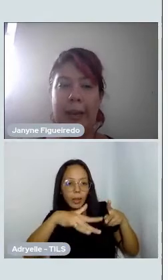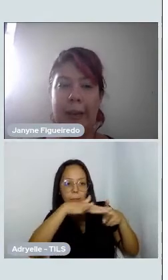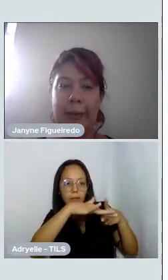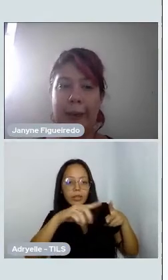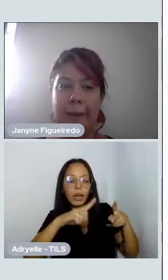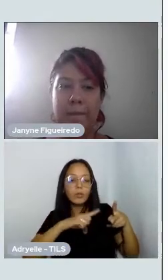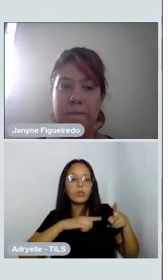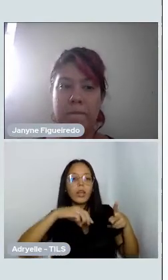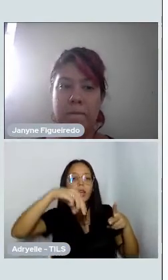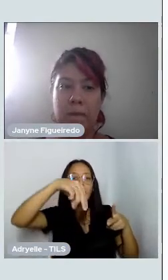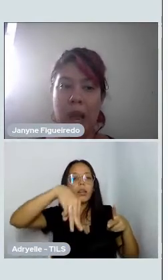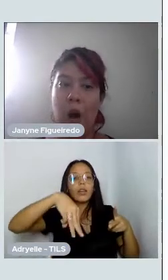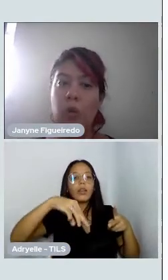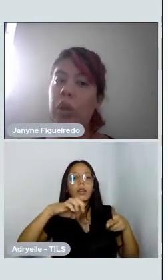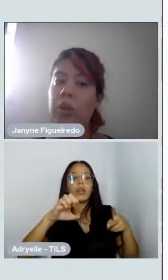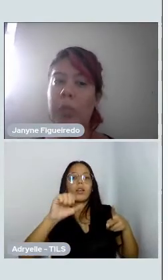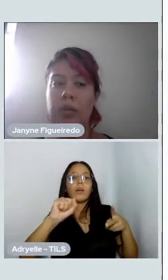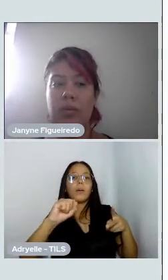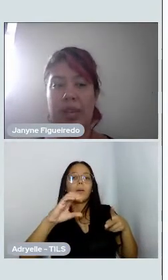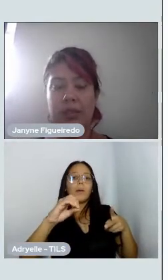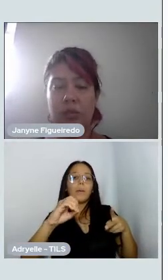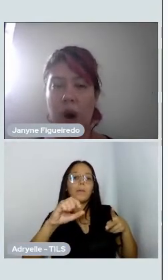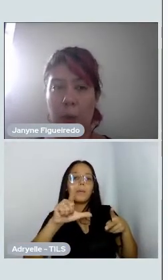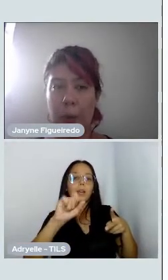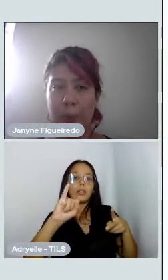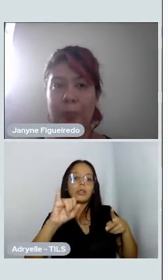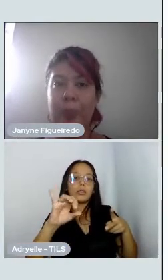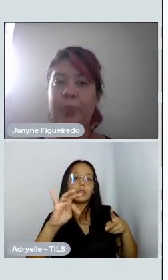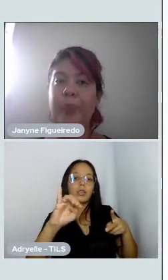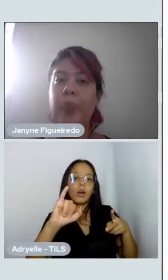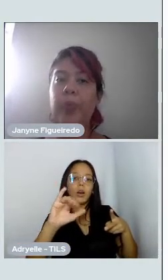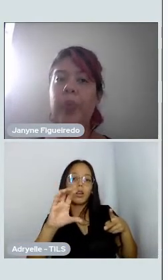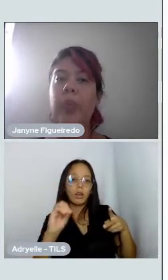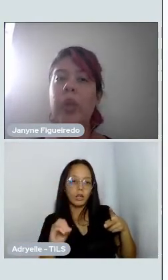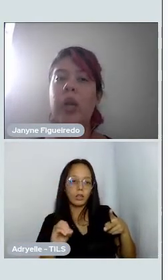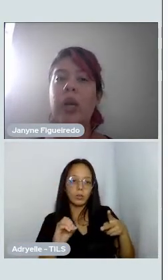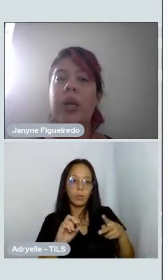Mas não é algo totalmente consensual.